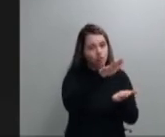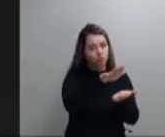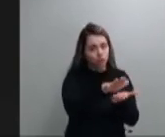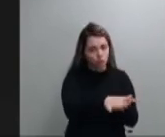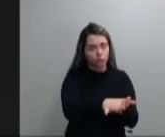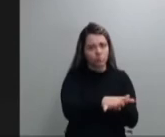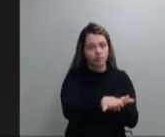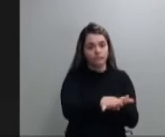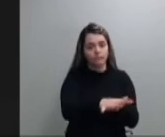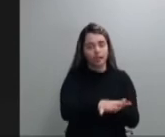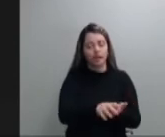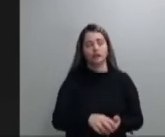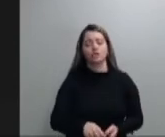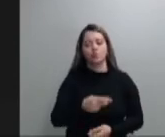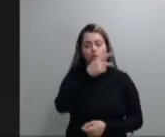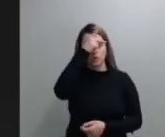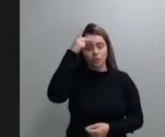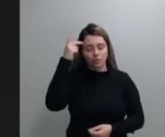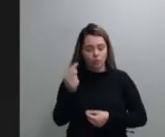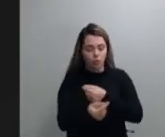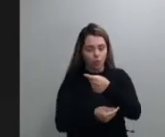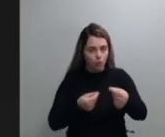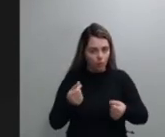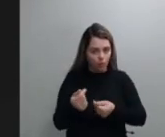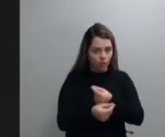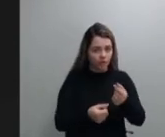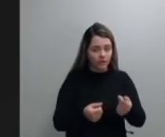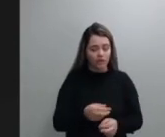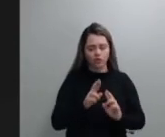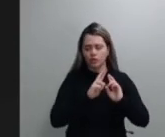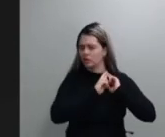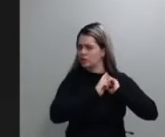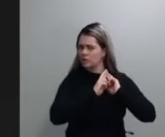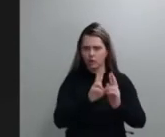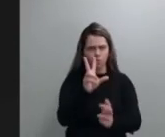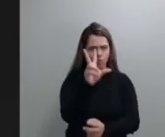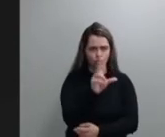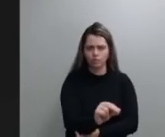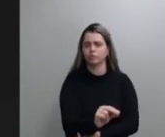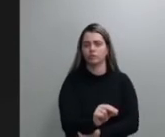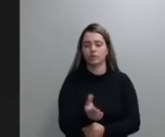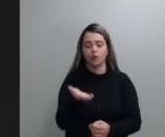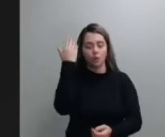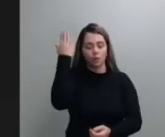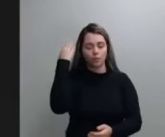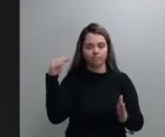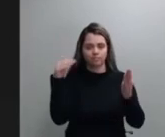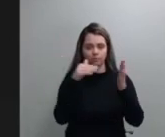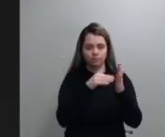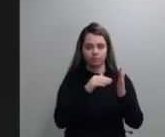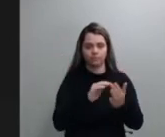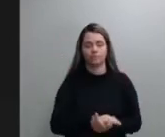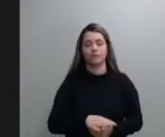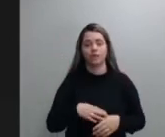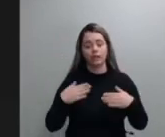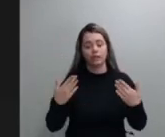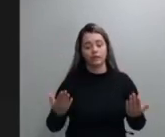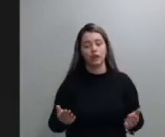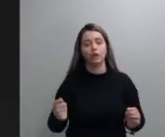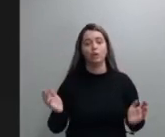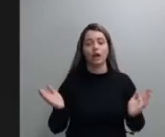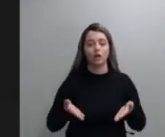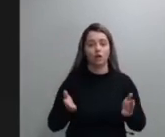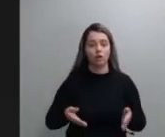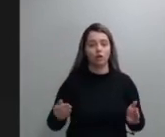que não respeitassem o aludido prazo pois bem na atual lei de defesa da concorrência substitutiva